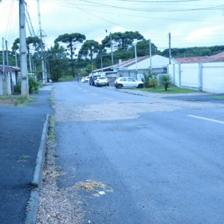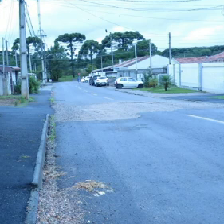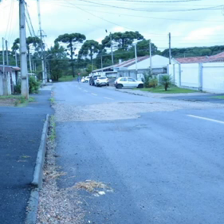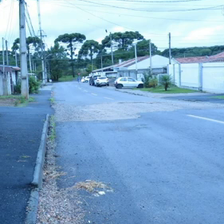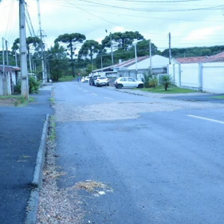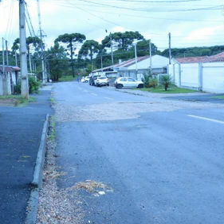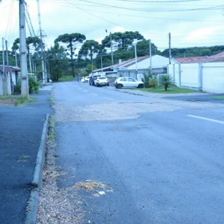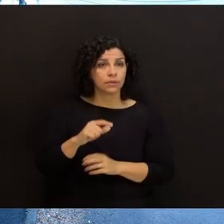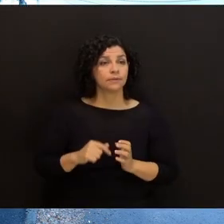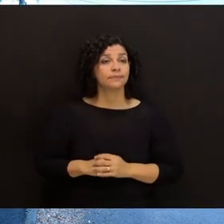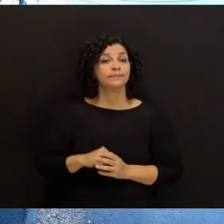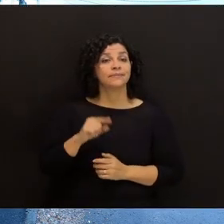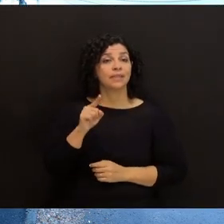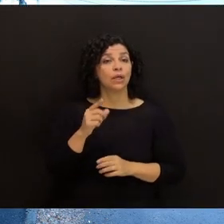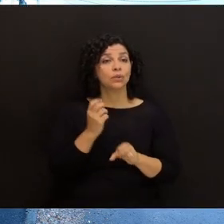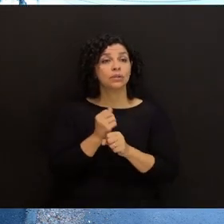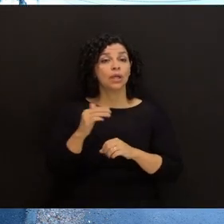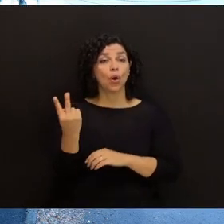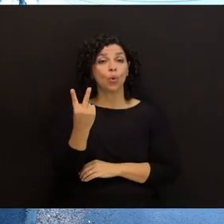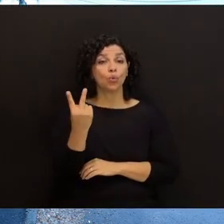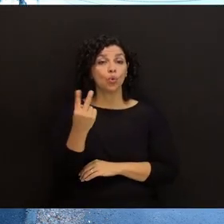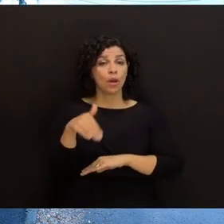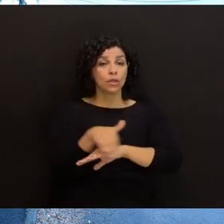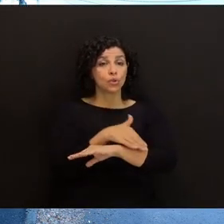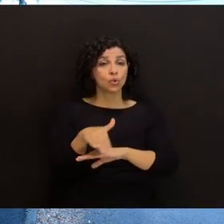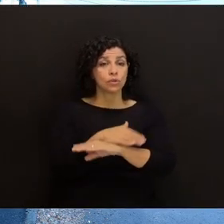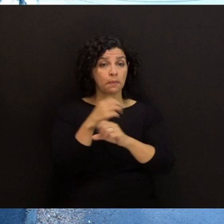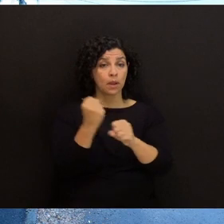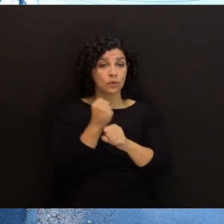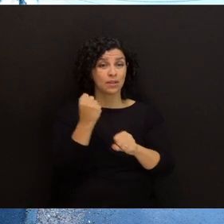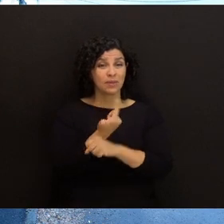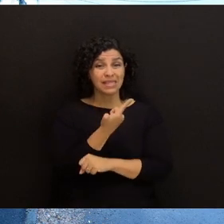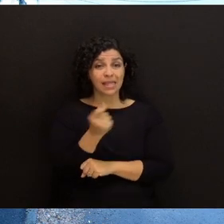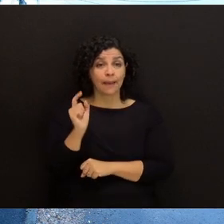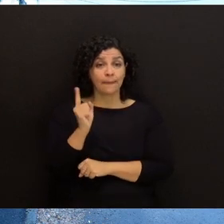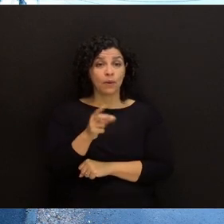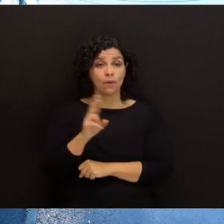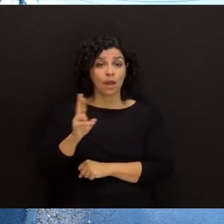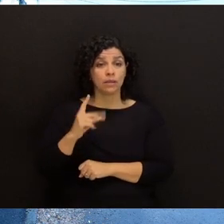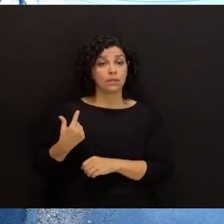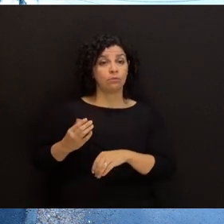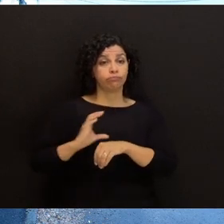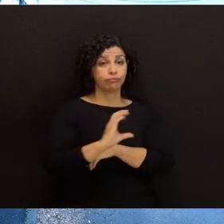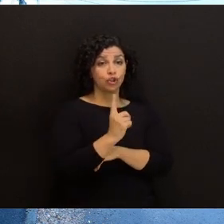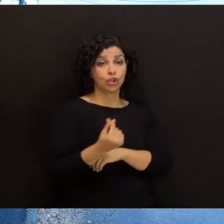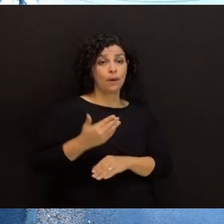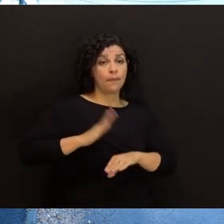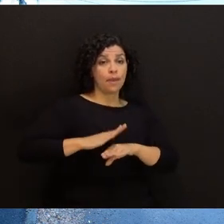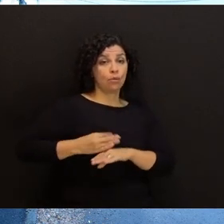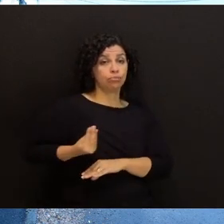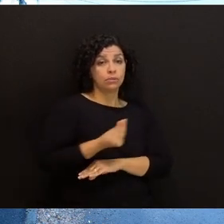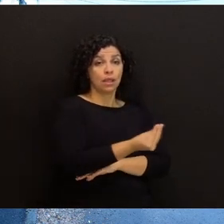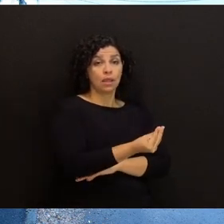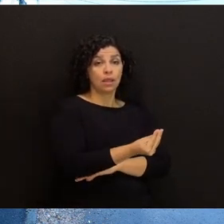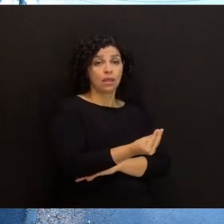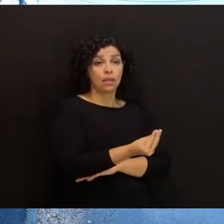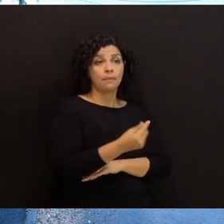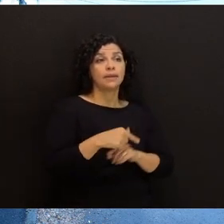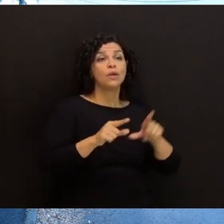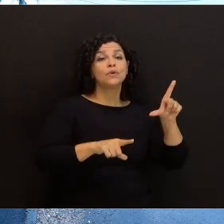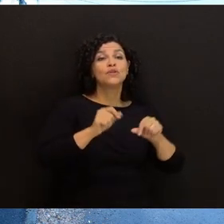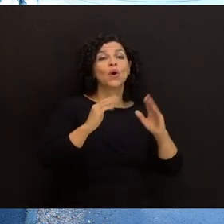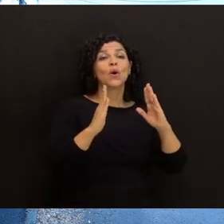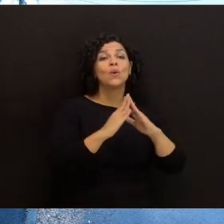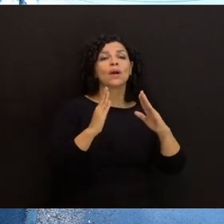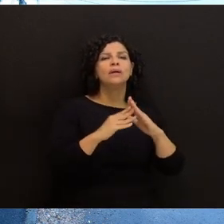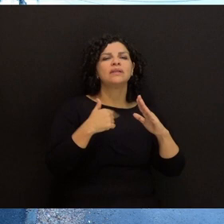lá no Jardim Guarani São duas ruas para ser pavimentadas com 100 mil reais que nós destinamos Mas eles estão escondendo as casas